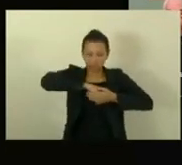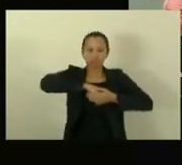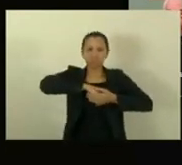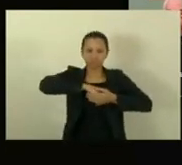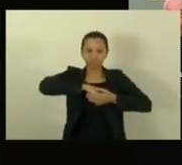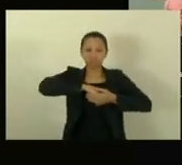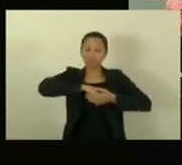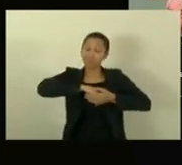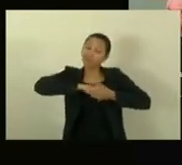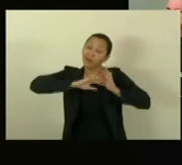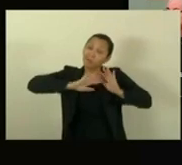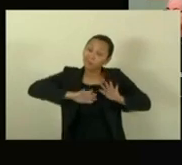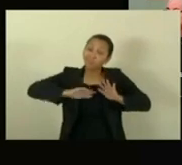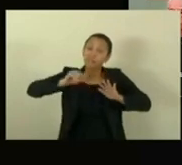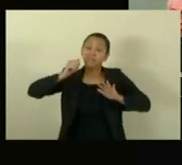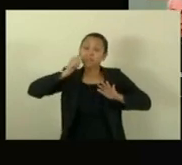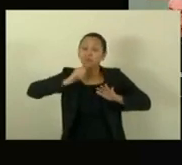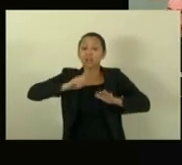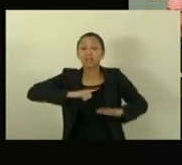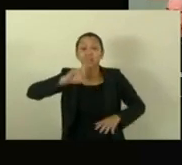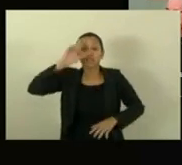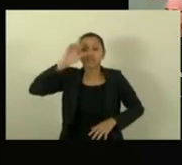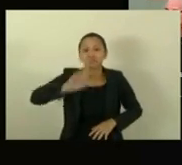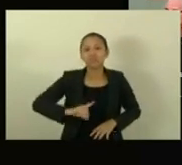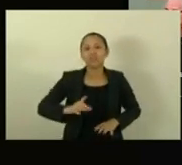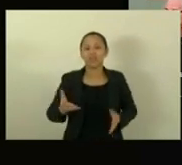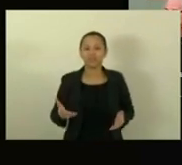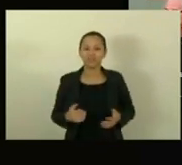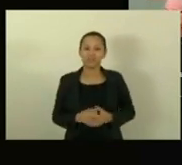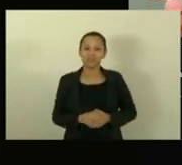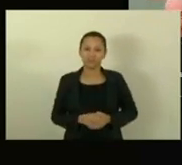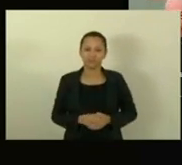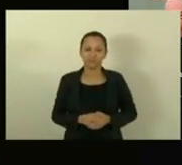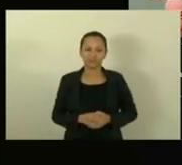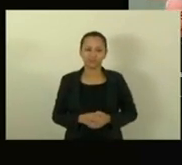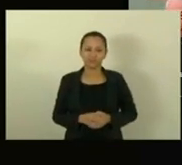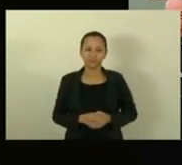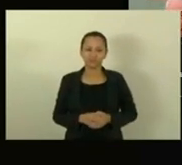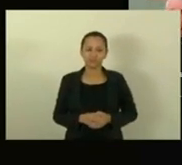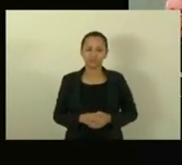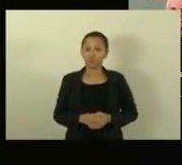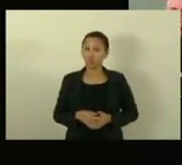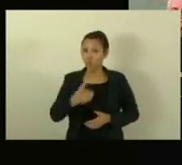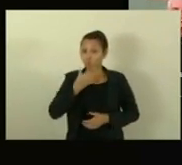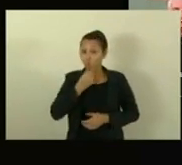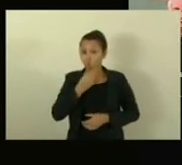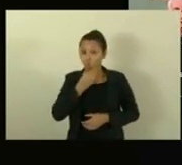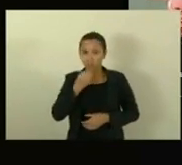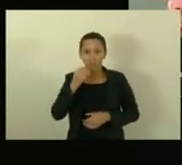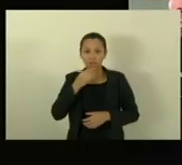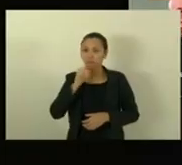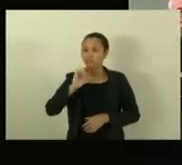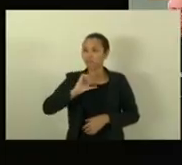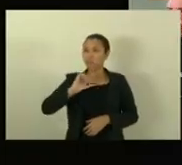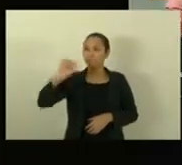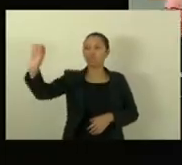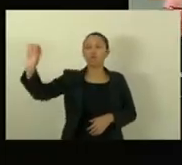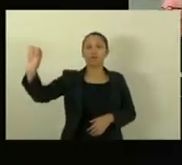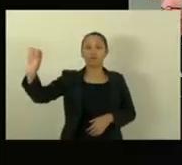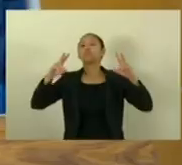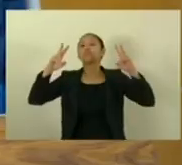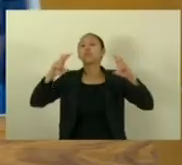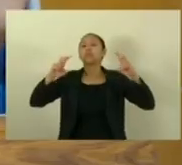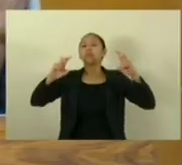esse direito. Porque os homens vão embora e deixam os filhos com as mulheres.